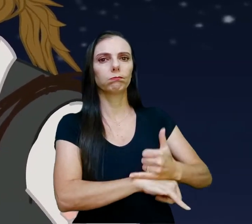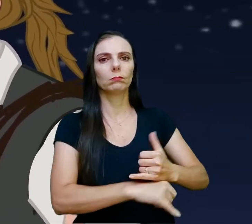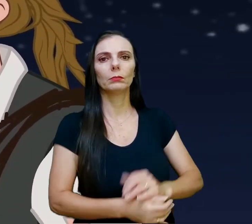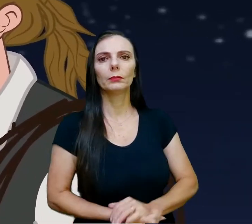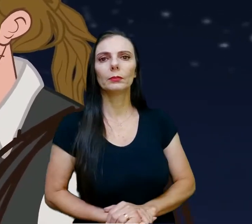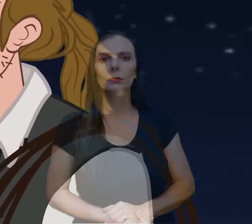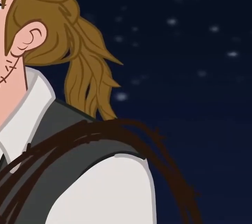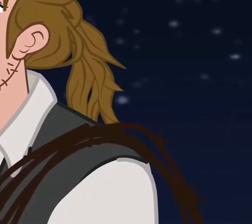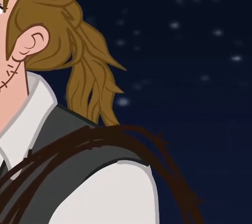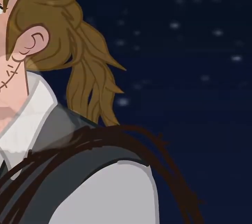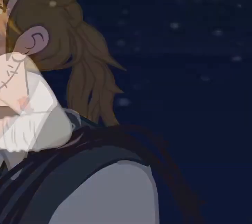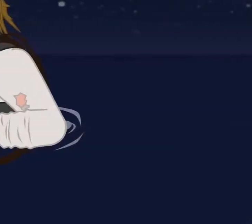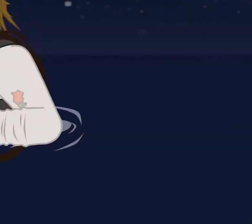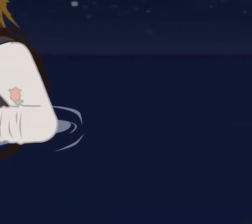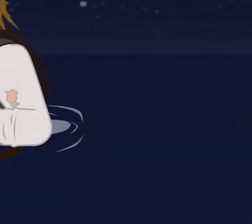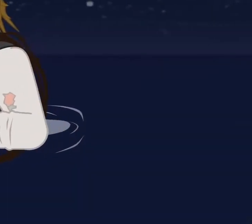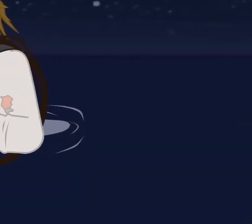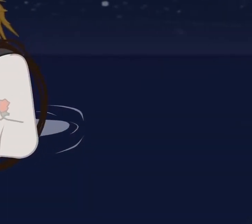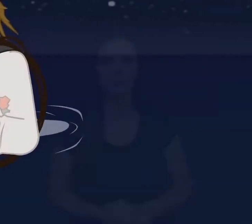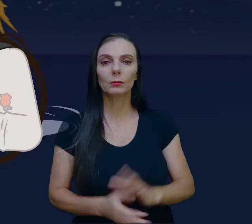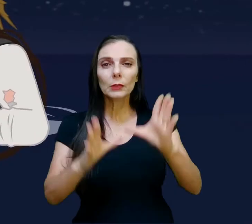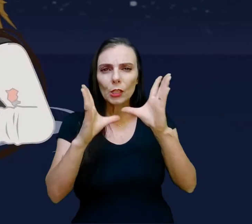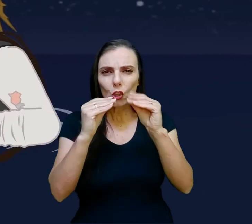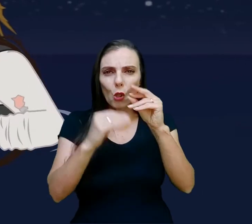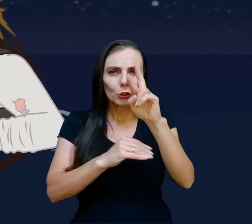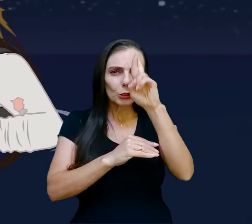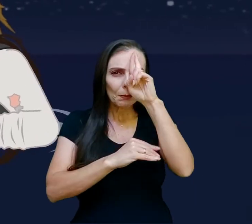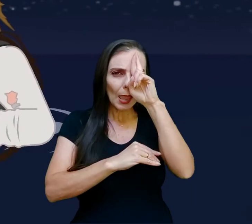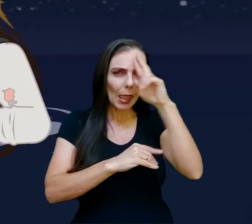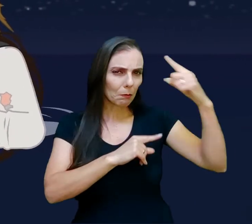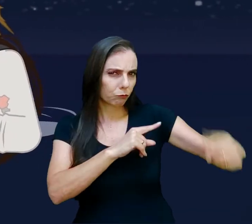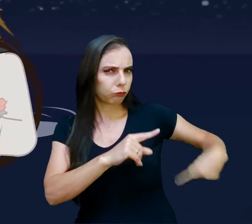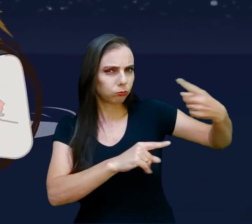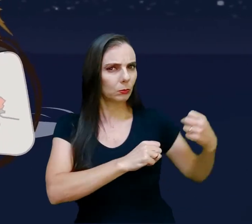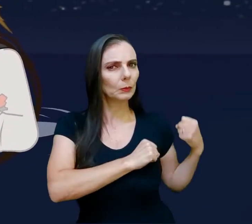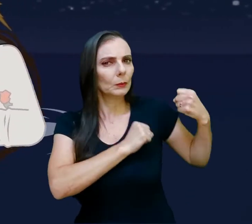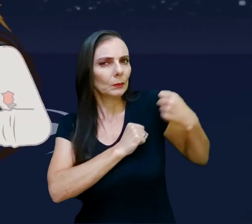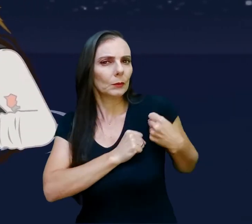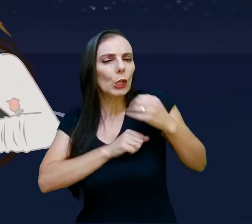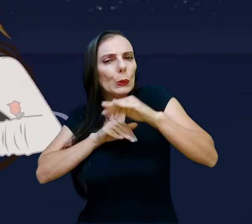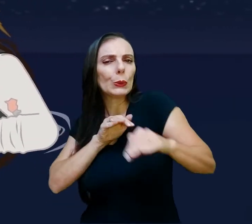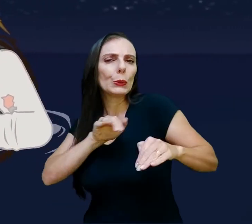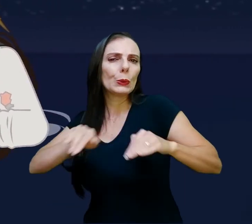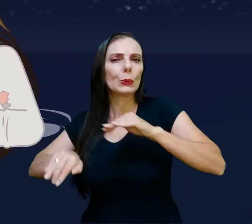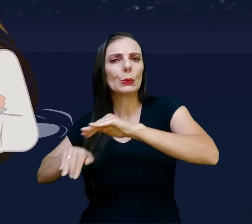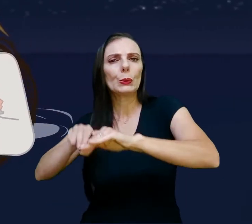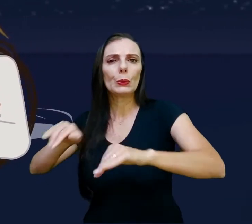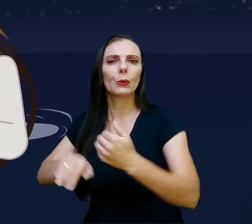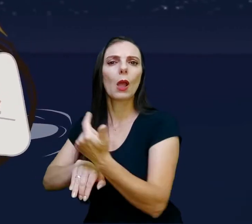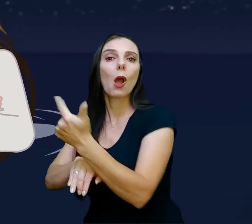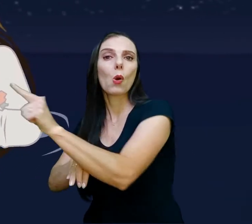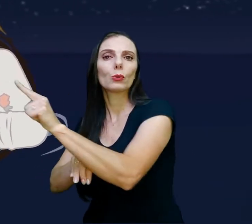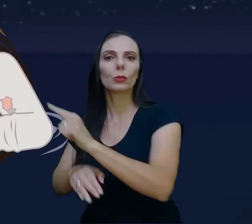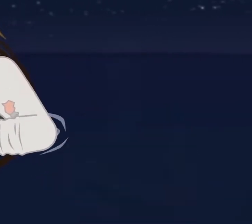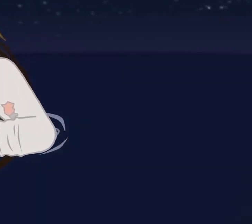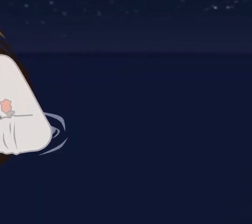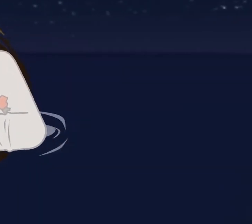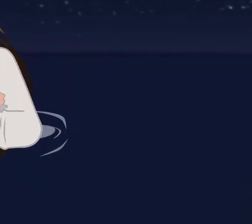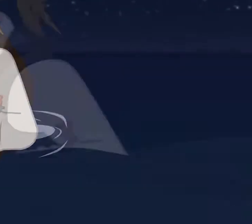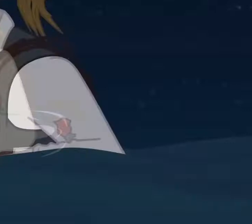pedaço de barbante. À meia-noite, ele pegou esse barbante e foi para o outro lado da